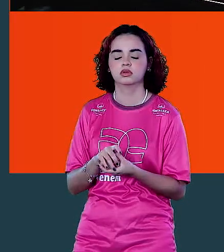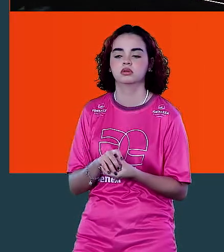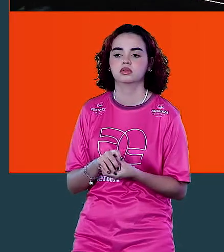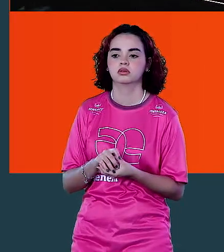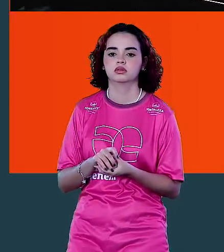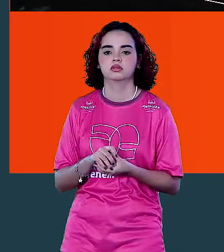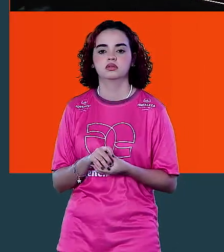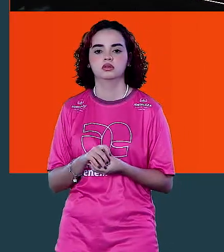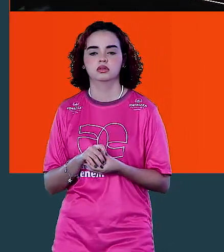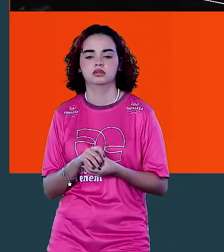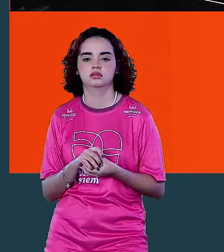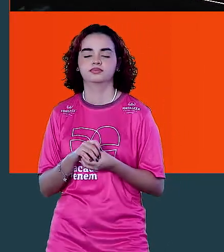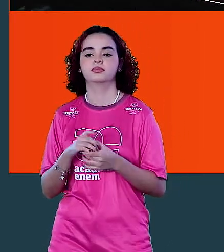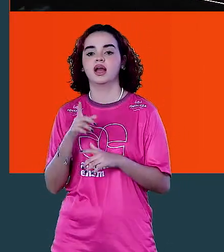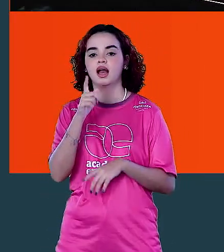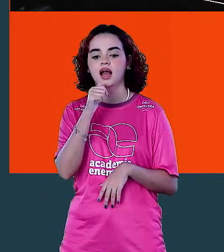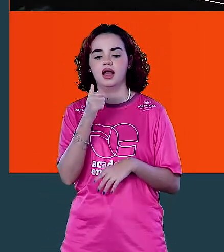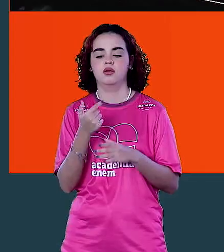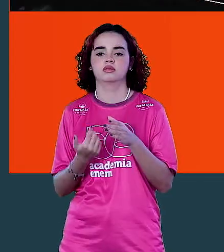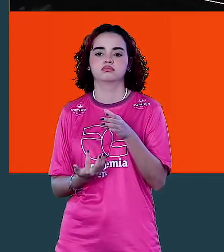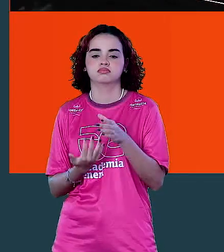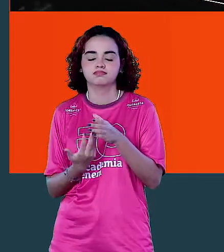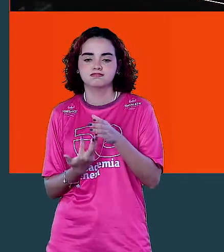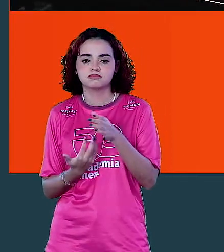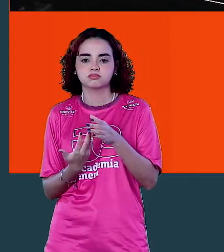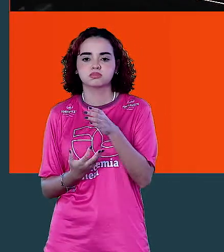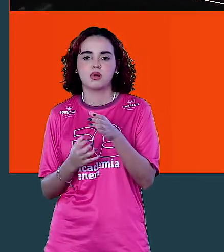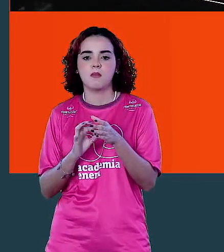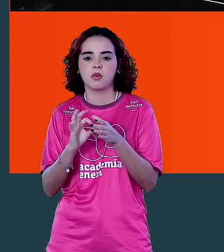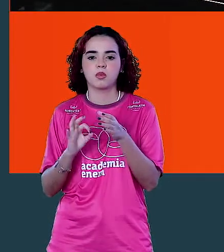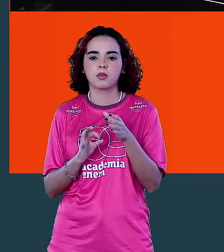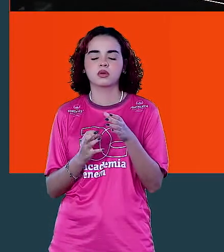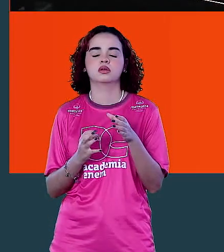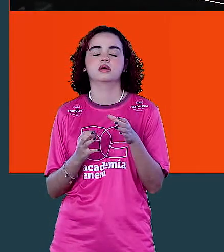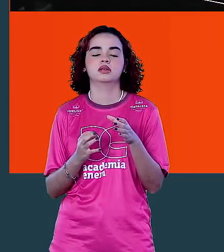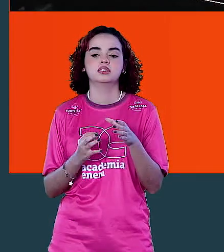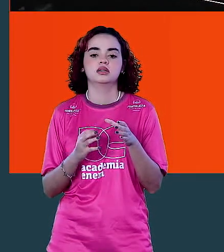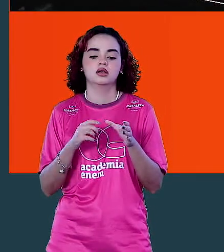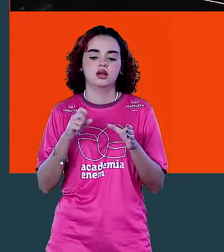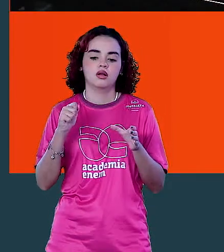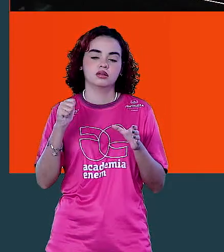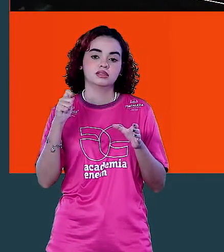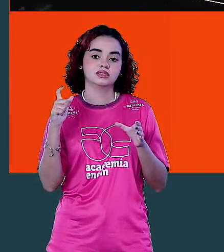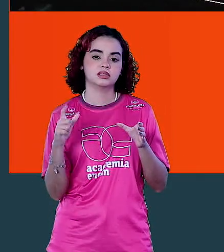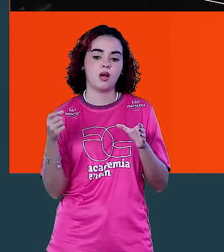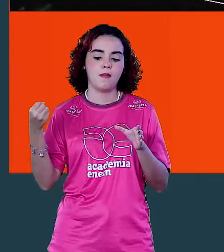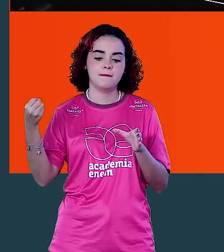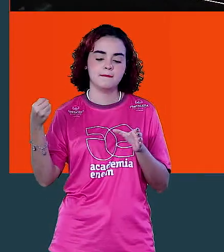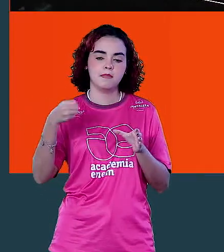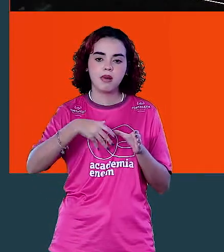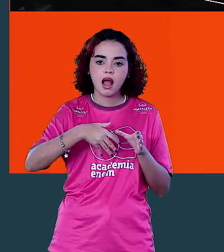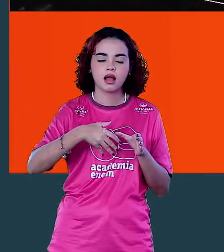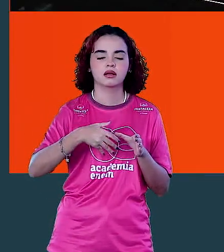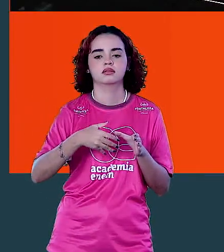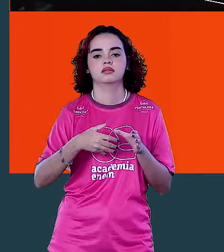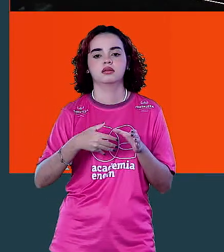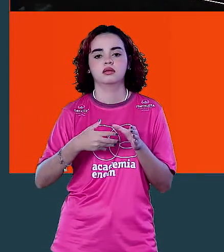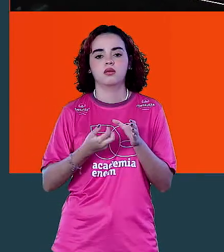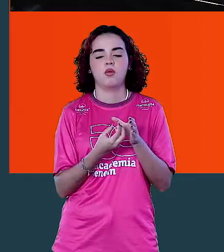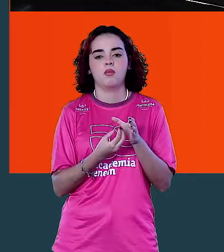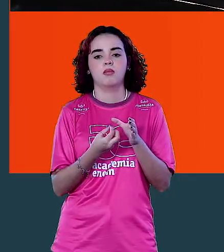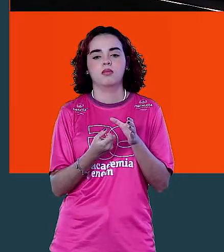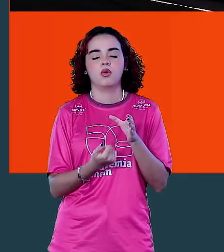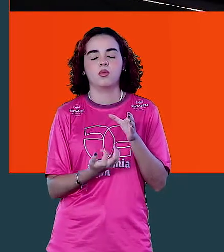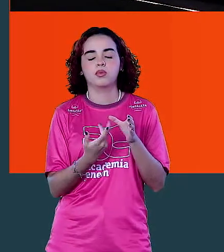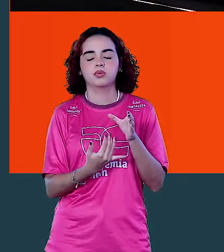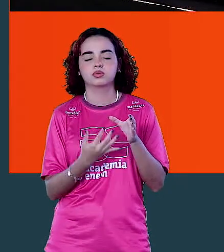se desprendendo, uma molécula da outra, quando tu coloca o sal, as moléculas ficam mais presas. É por isso que demora